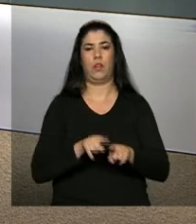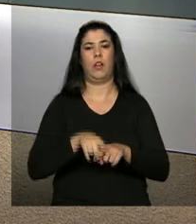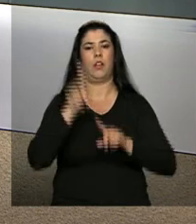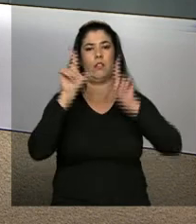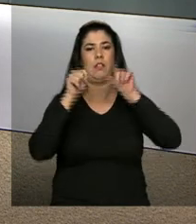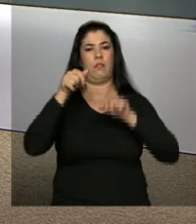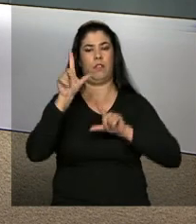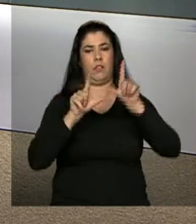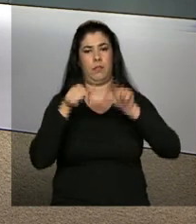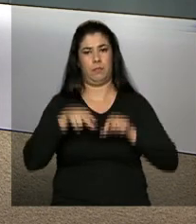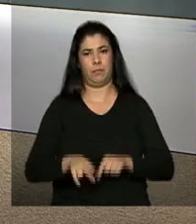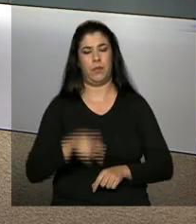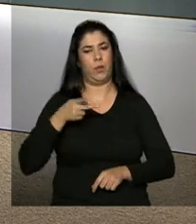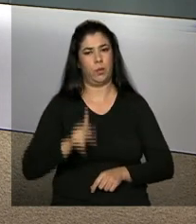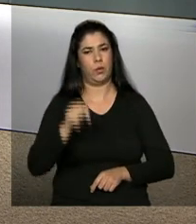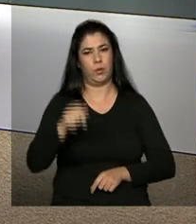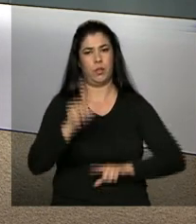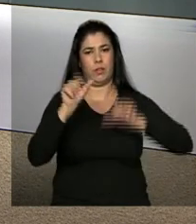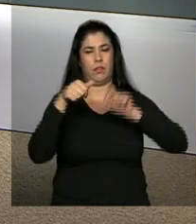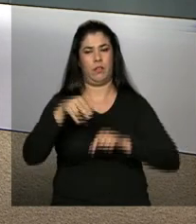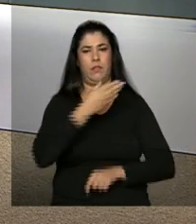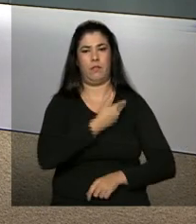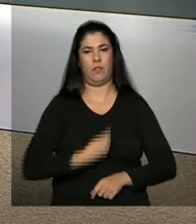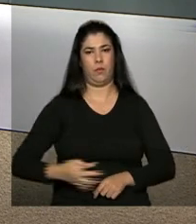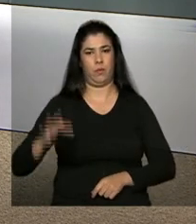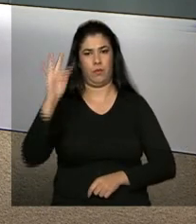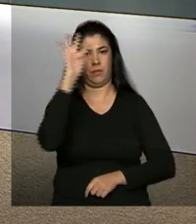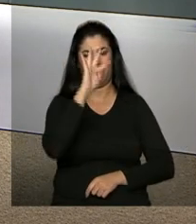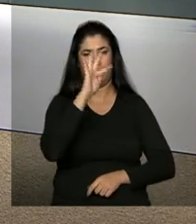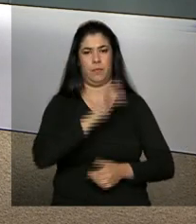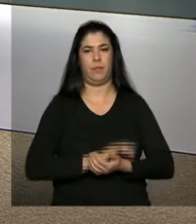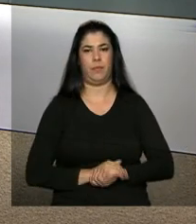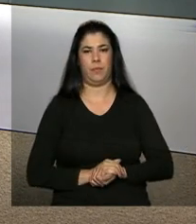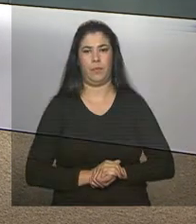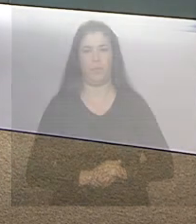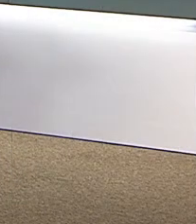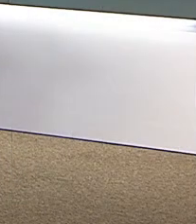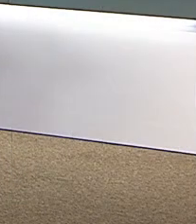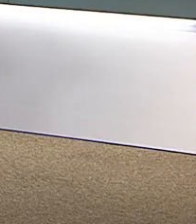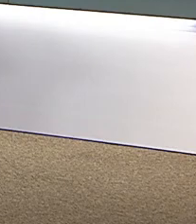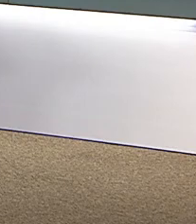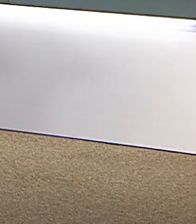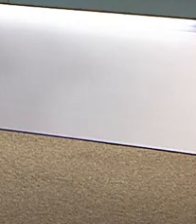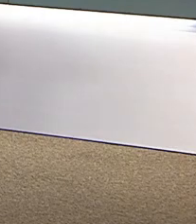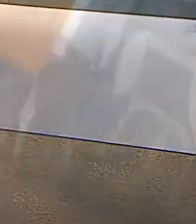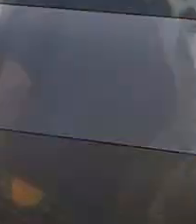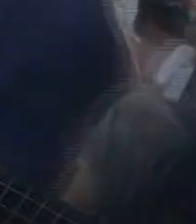a TV NBR continuei com a gente NBR a TV do Governo Federal